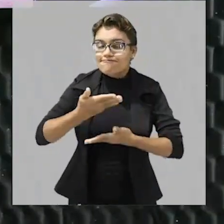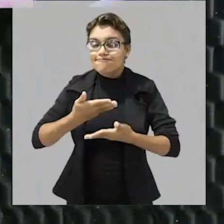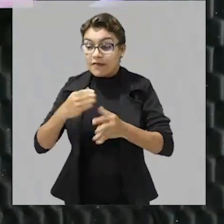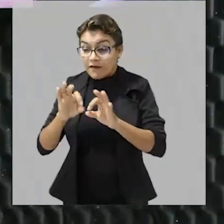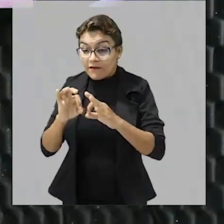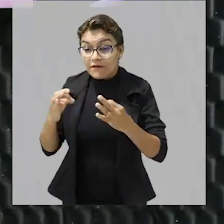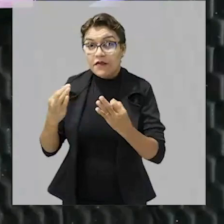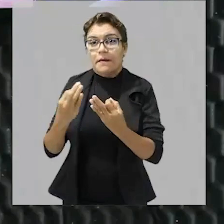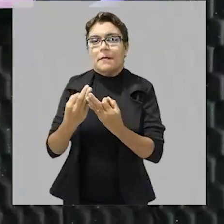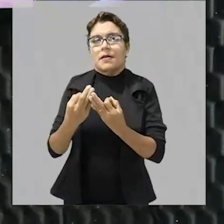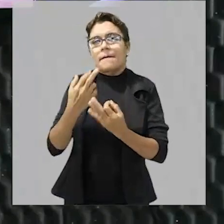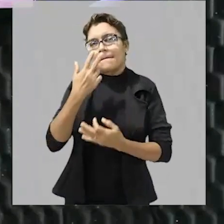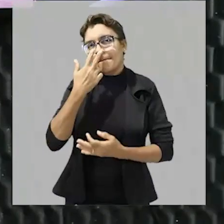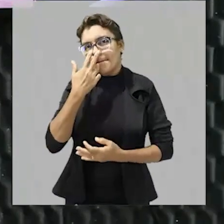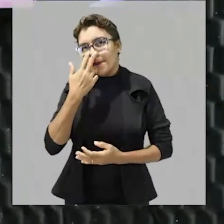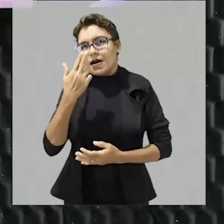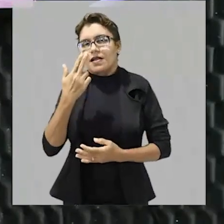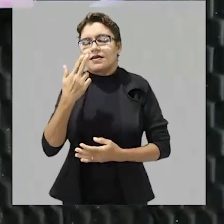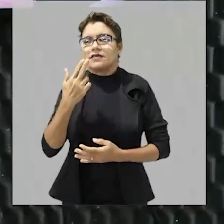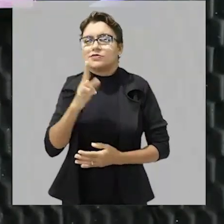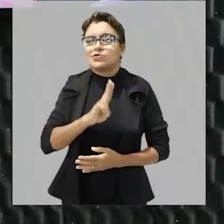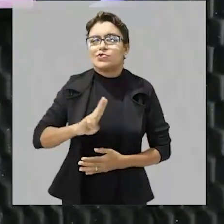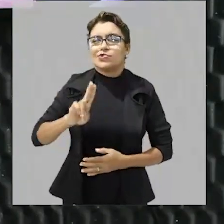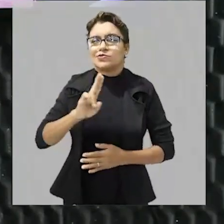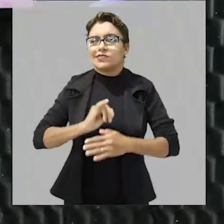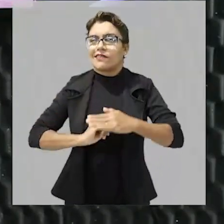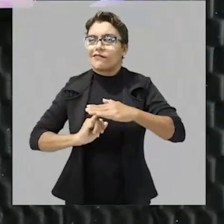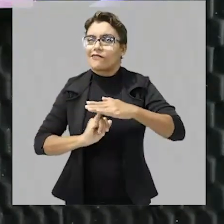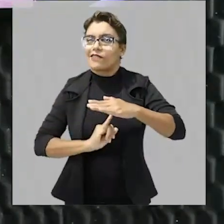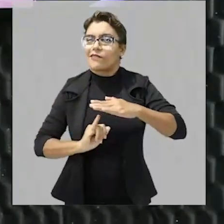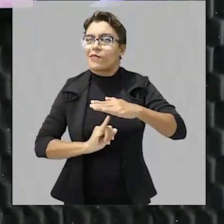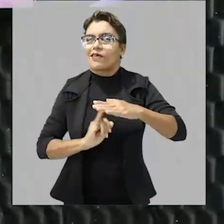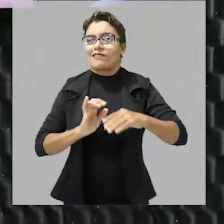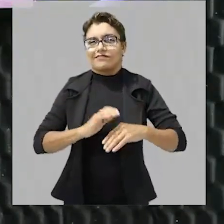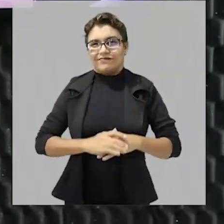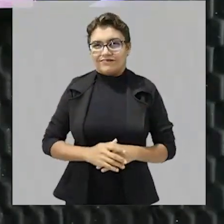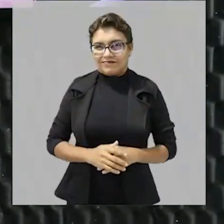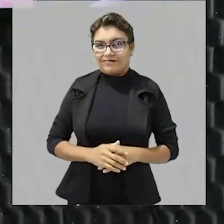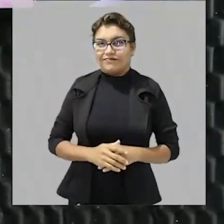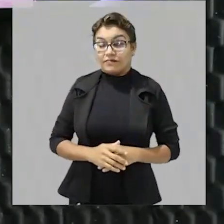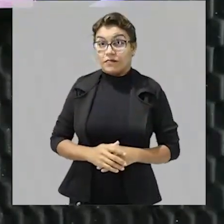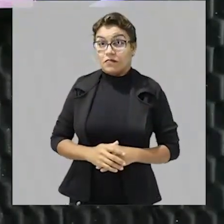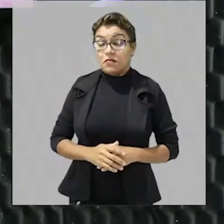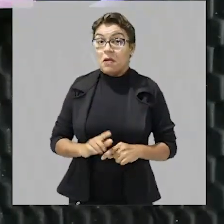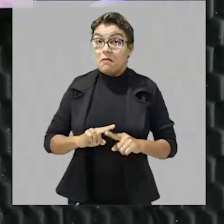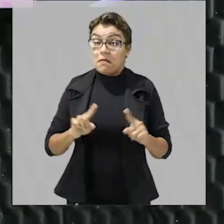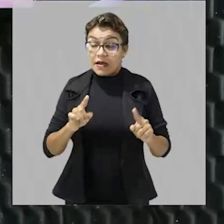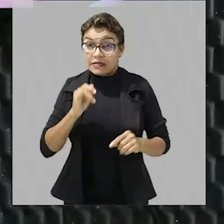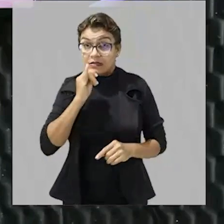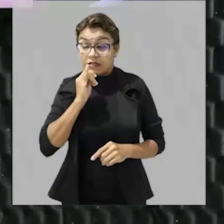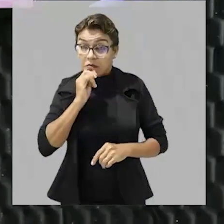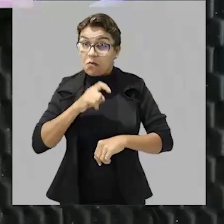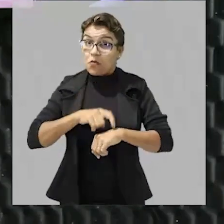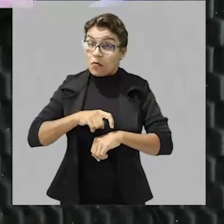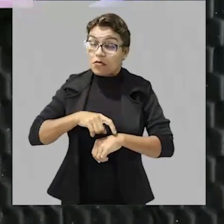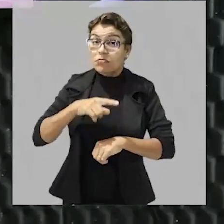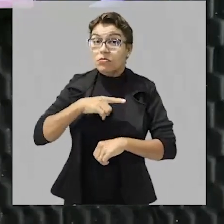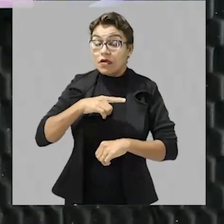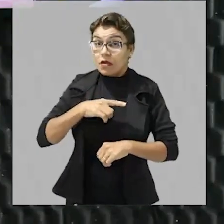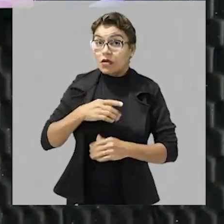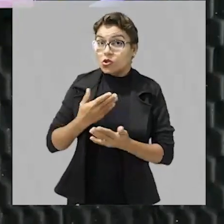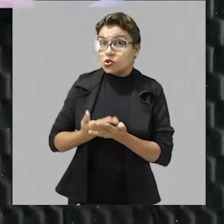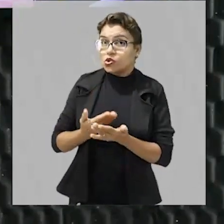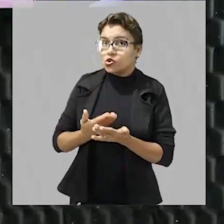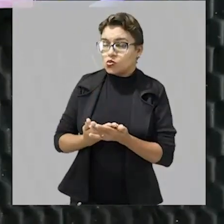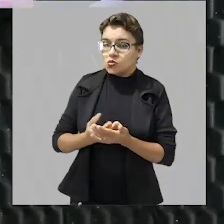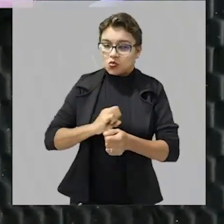toca aqui, ou seja, vou fazer uma saudação. Então, essas palavras bem mais despojadas, que a gente chama até de